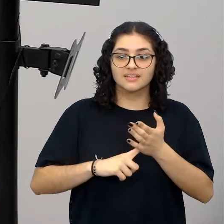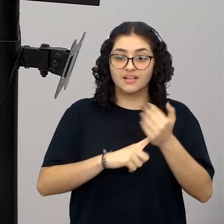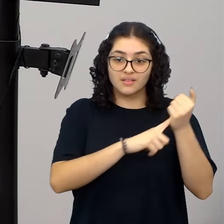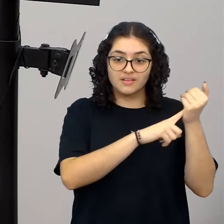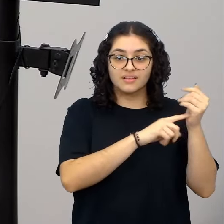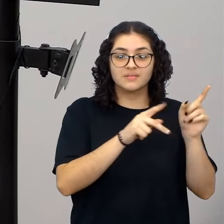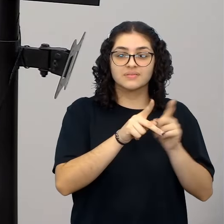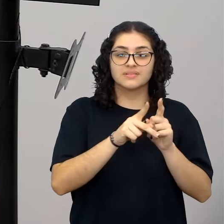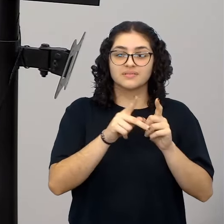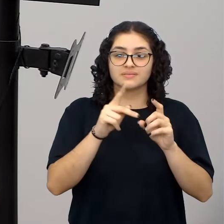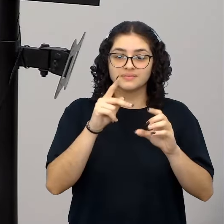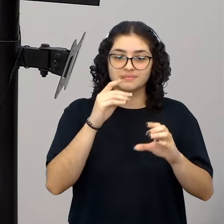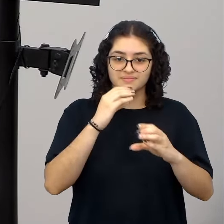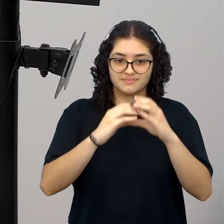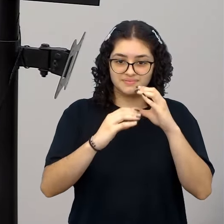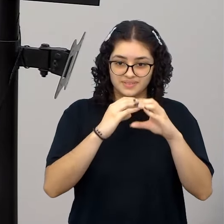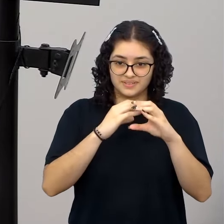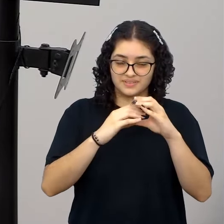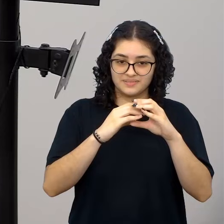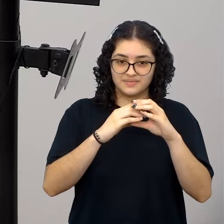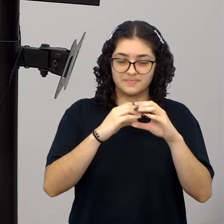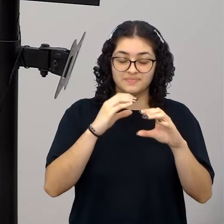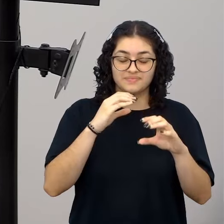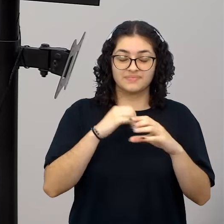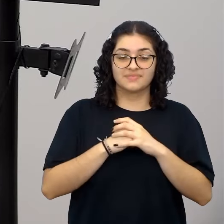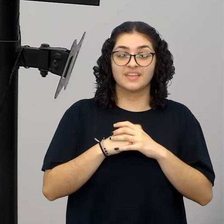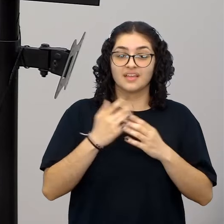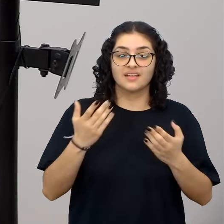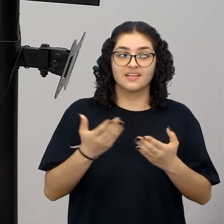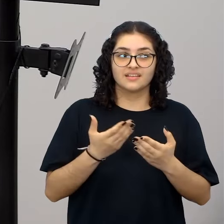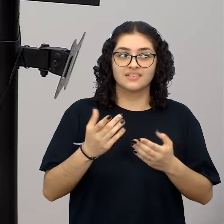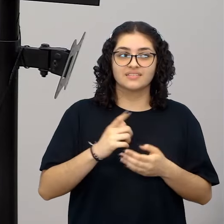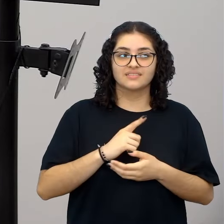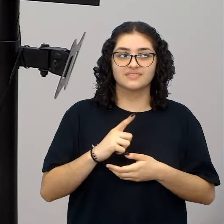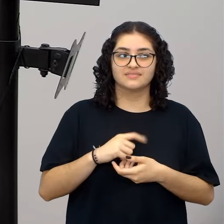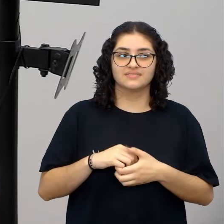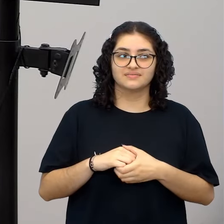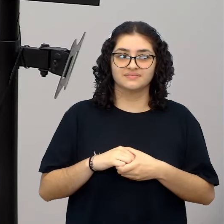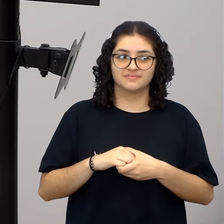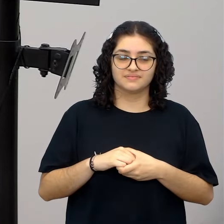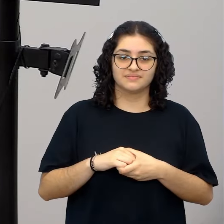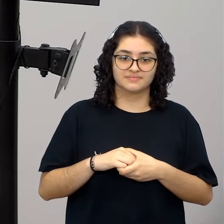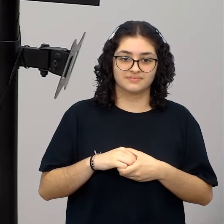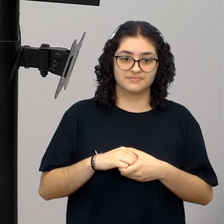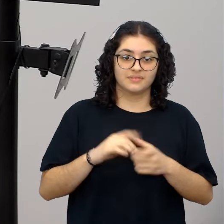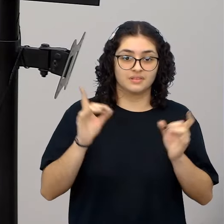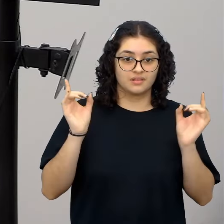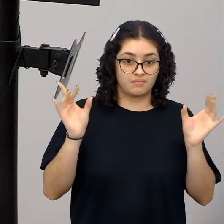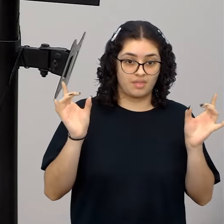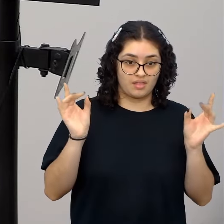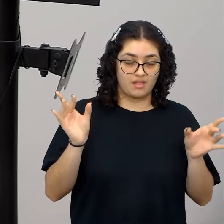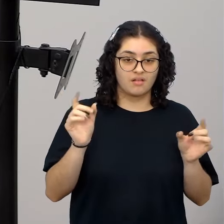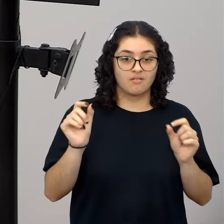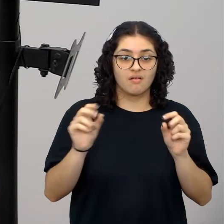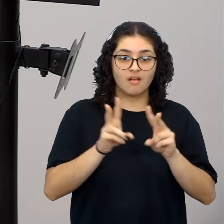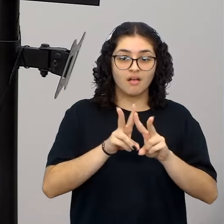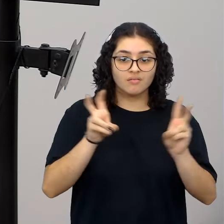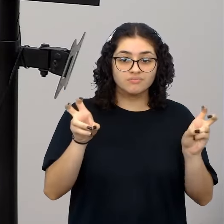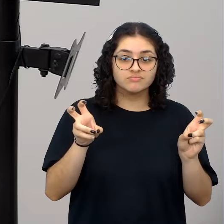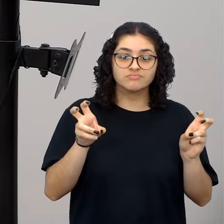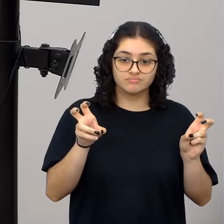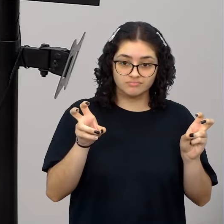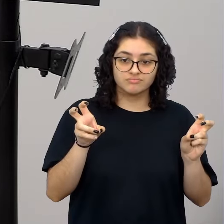na comunicação, né, Rosa? E para isso a gente está trazendo uma convidada muito especial para falar de um assunto,